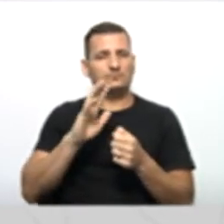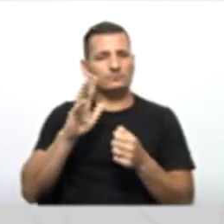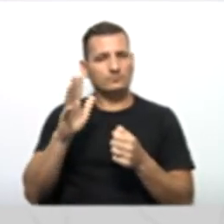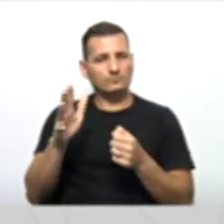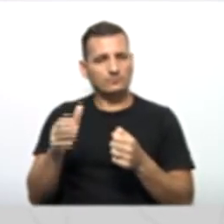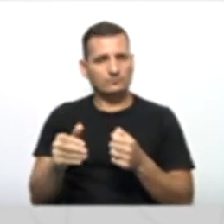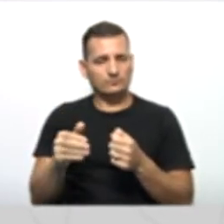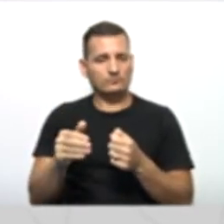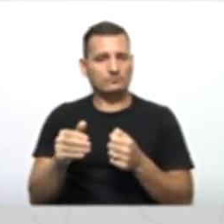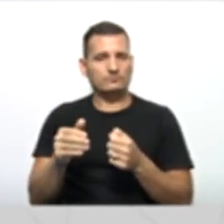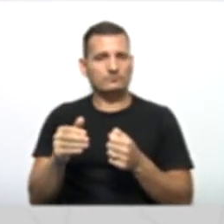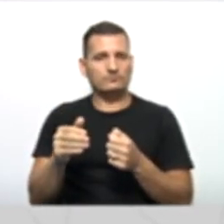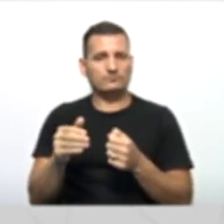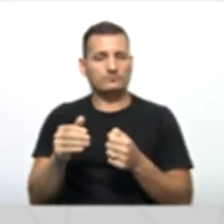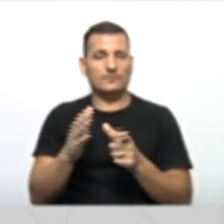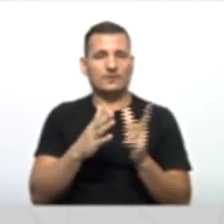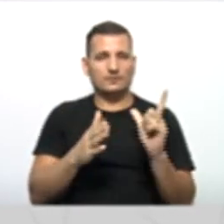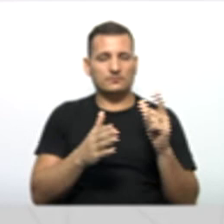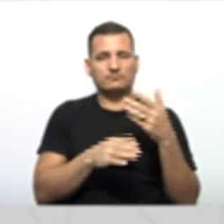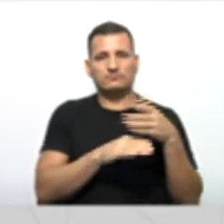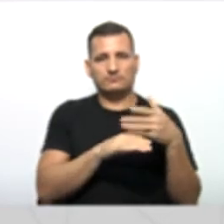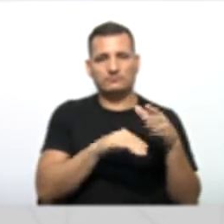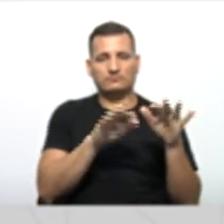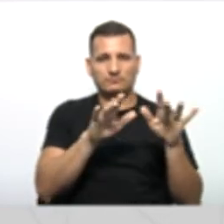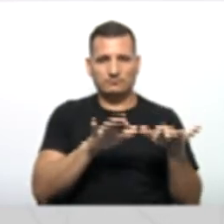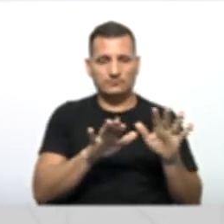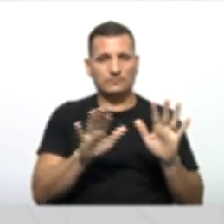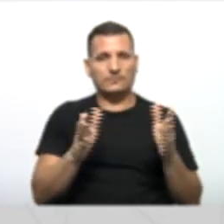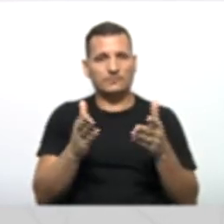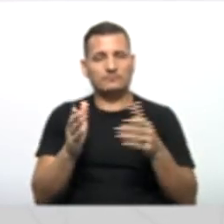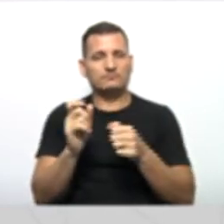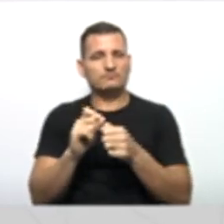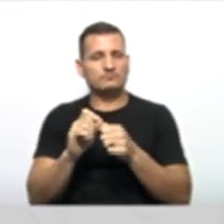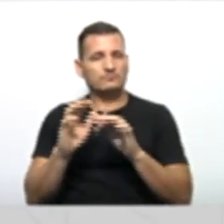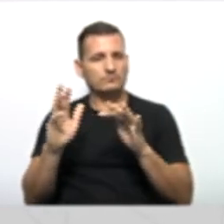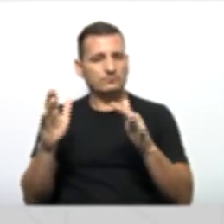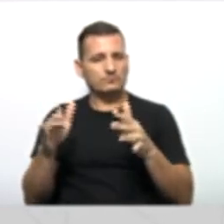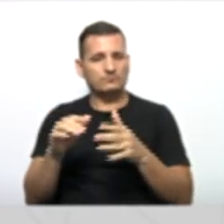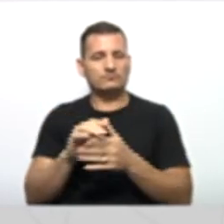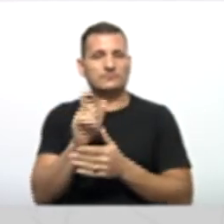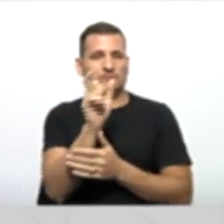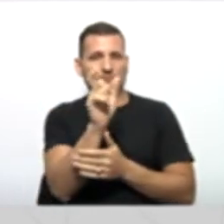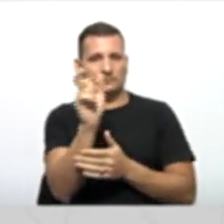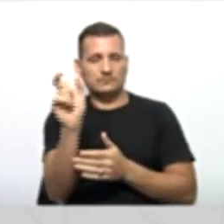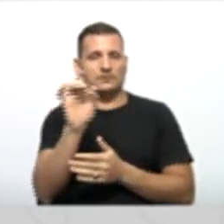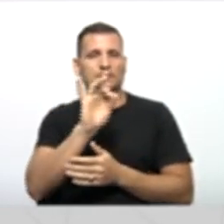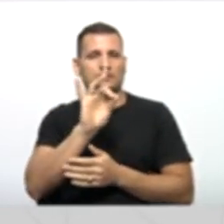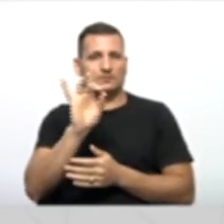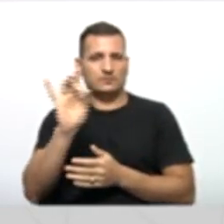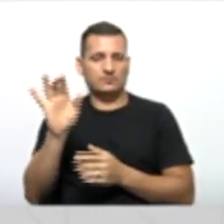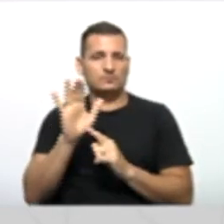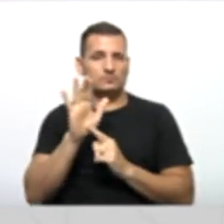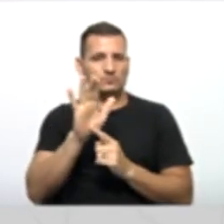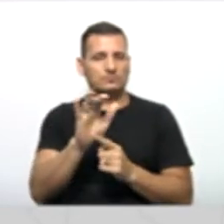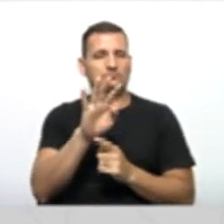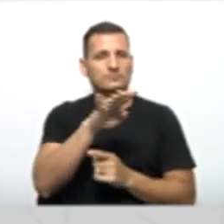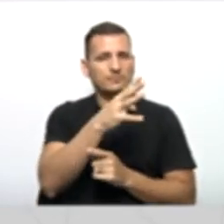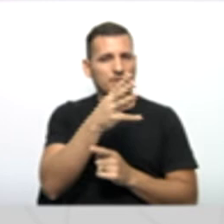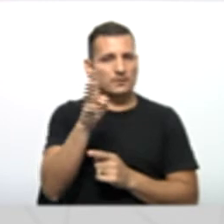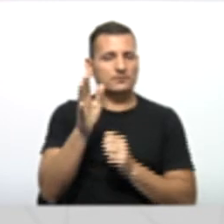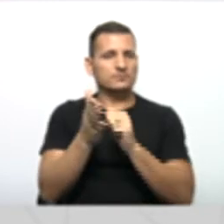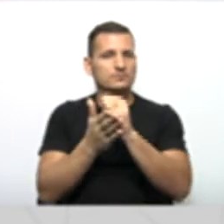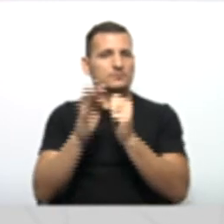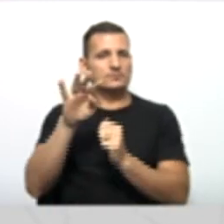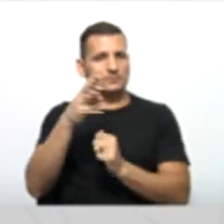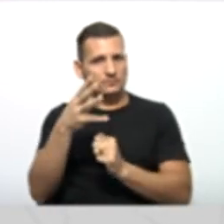lá então nós criamos aqui o contato adicionar e contato criar tabela excluir